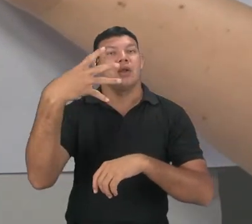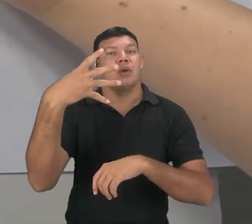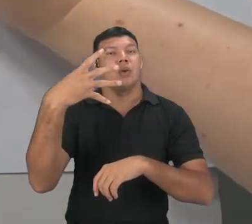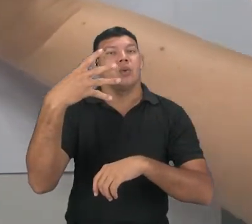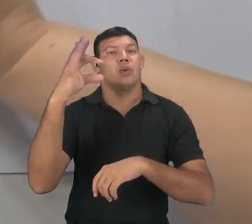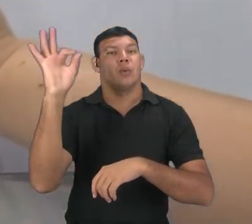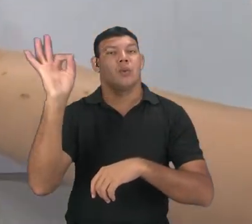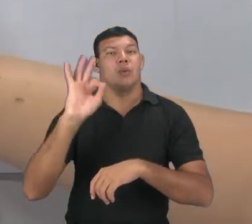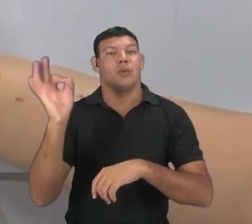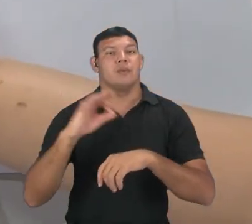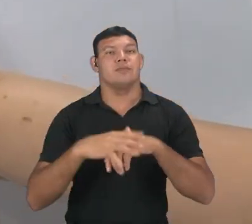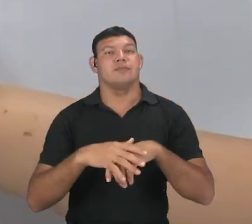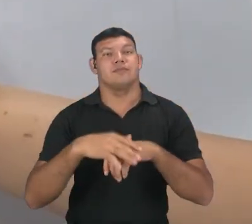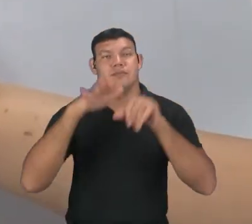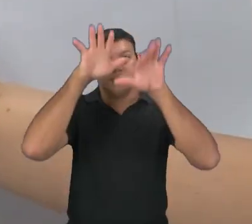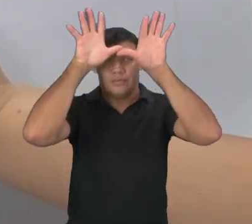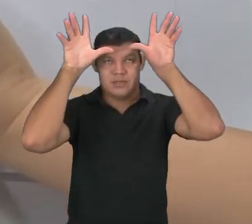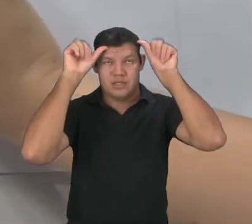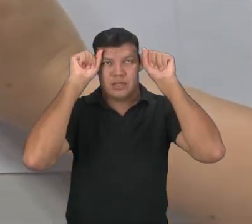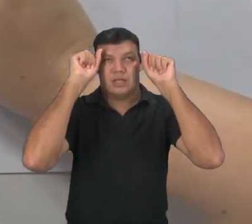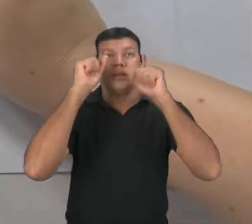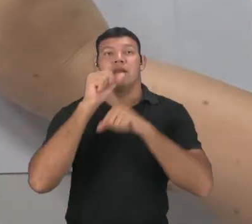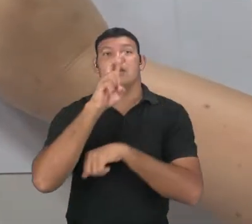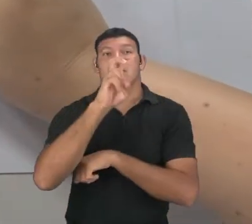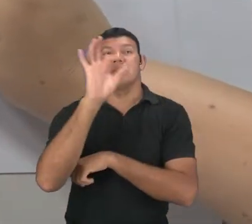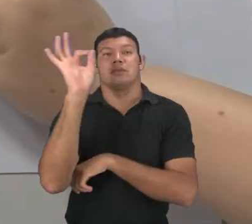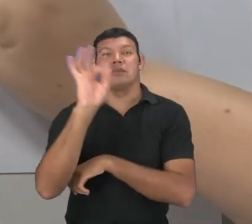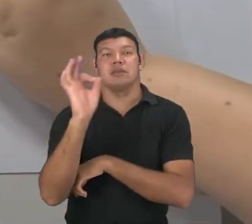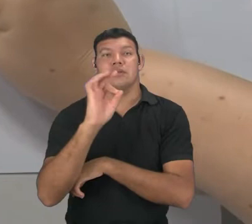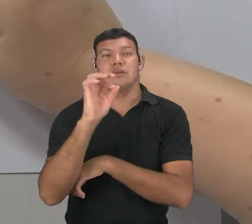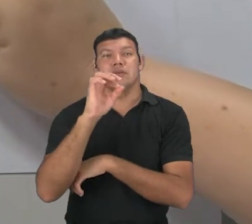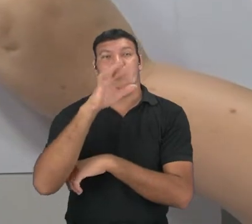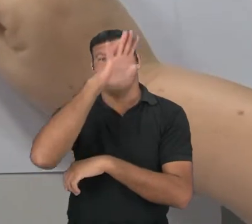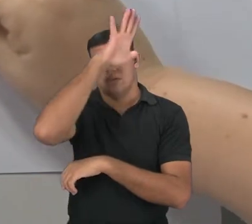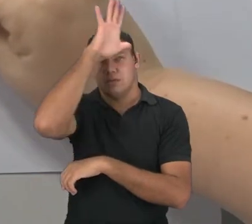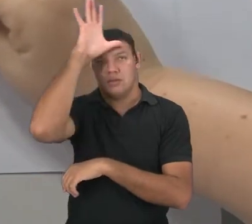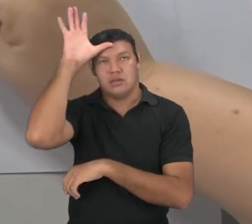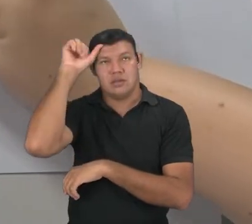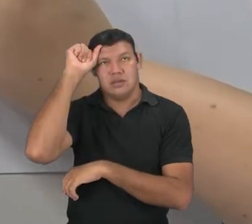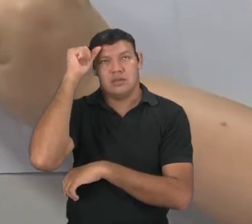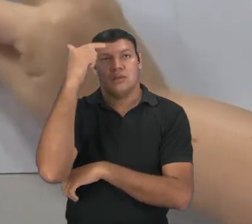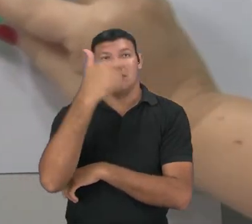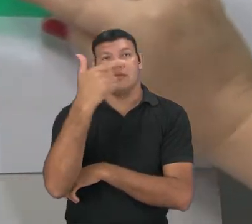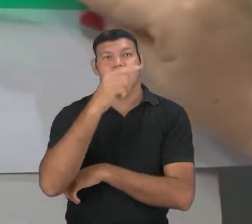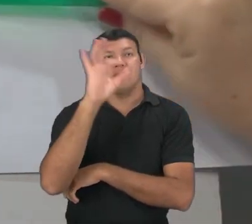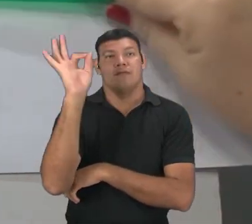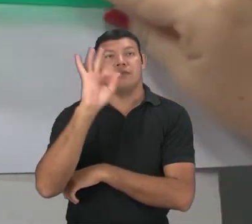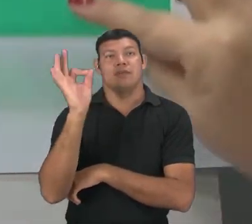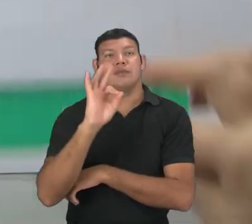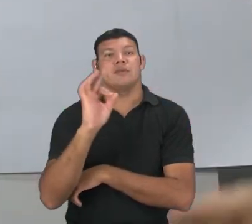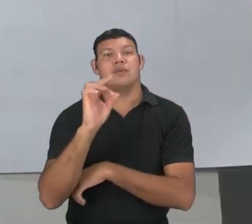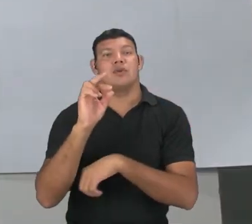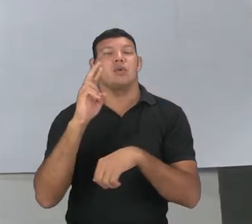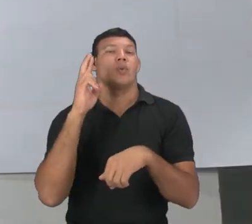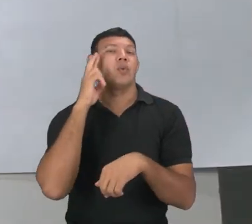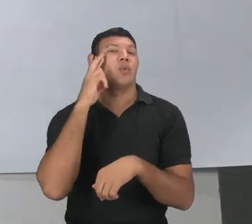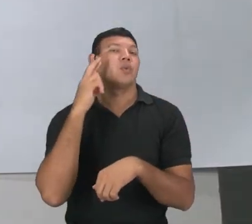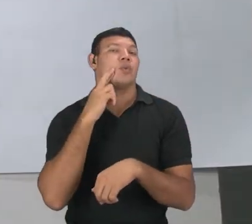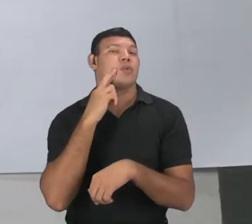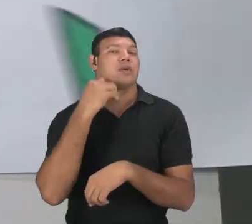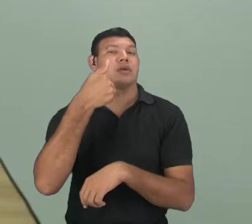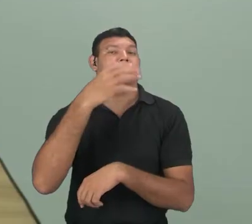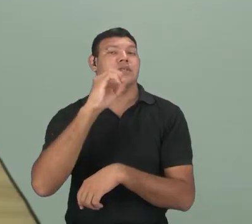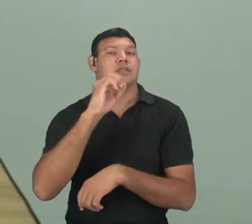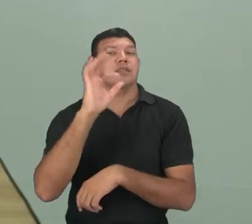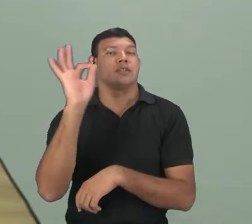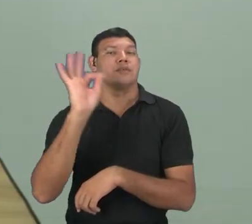Pará 48%, Acre 5% da população, Rondônia 10% e Tocantins 8%. Então, qual